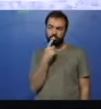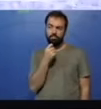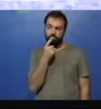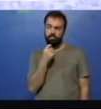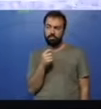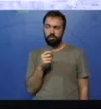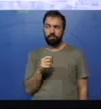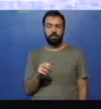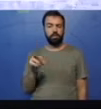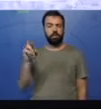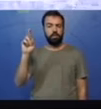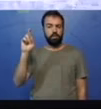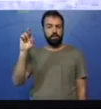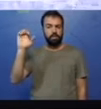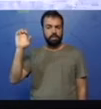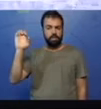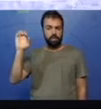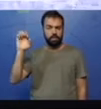palavra reficofage.